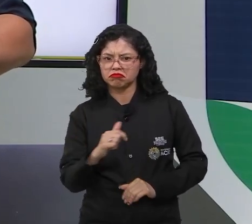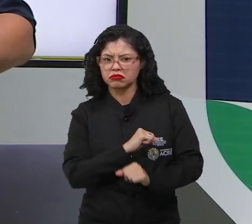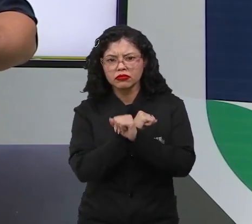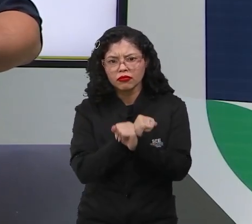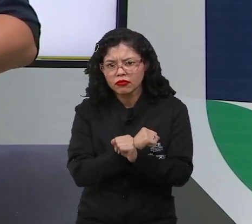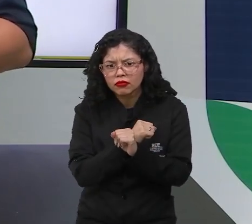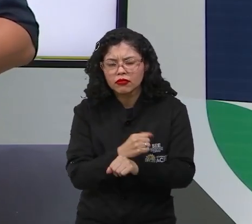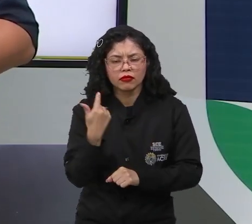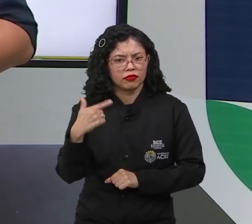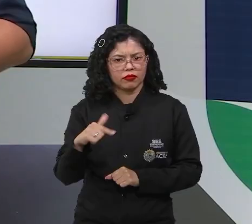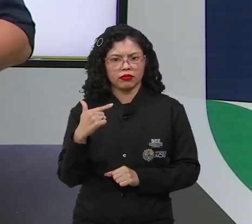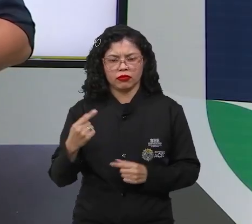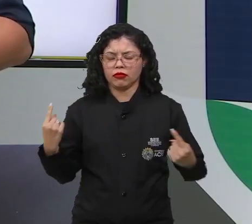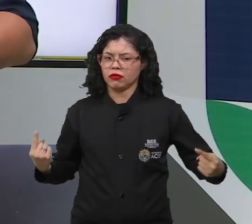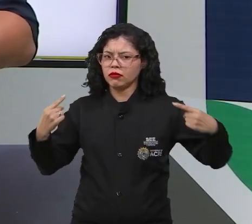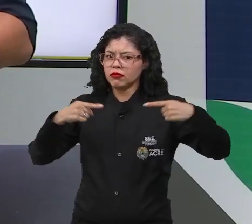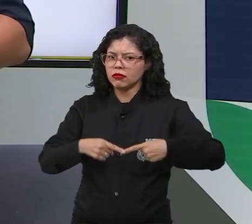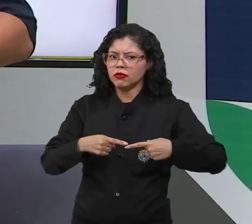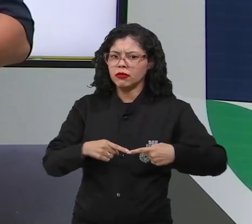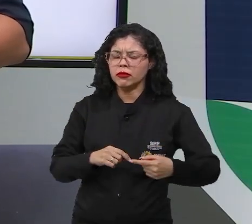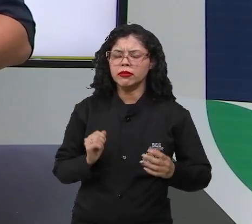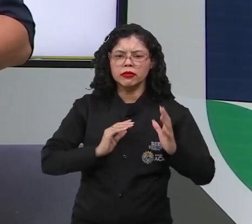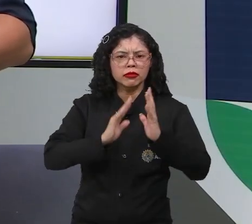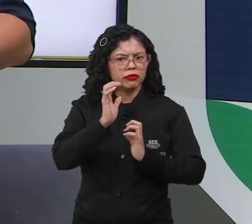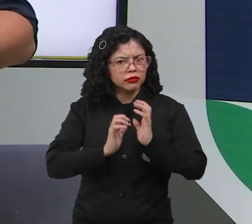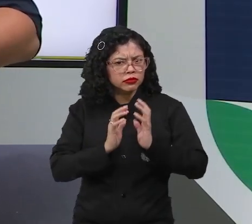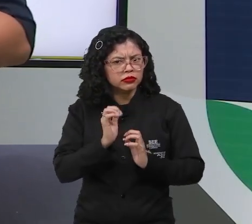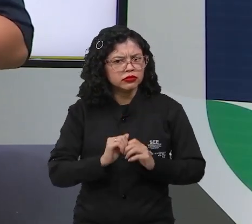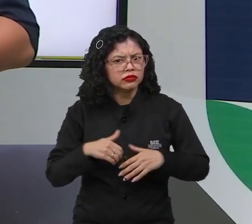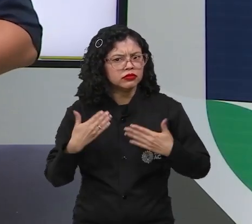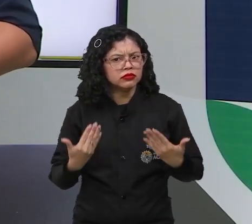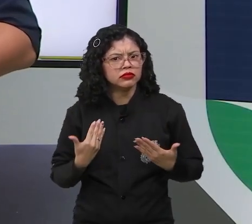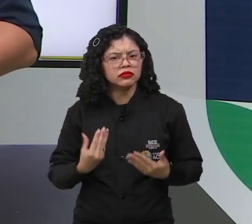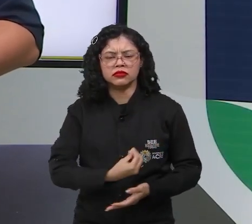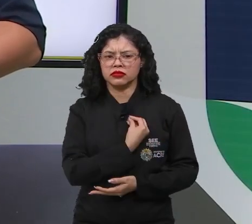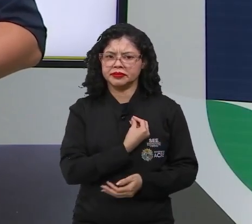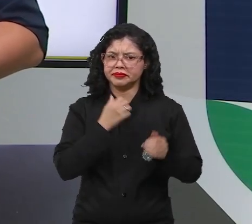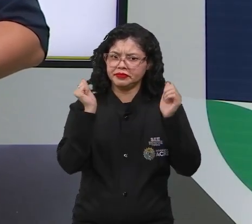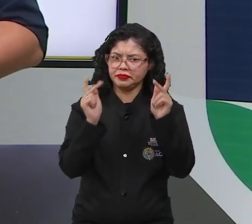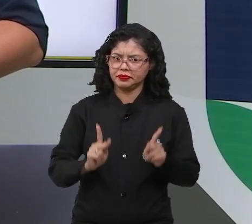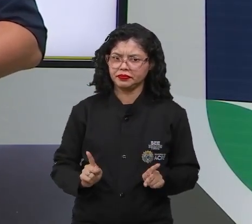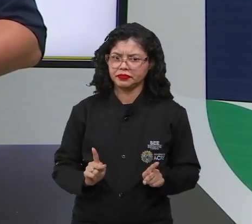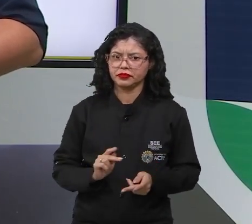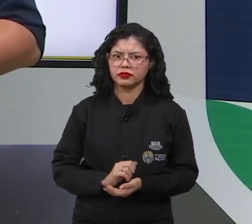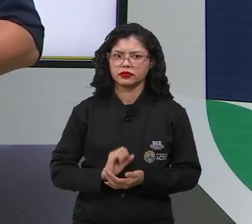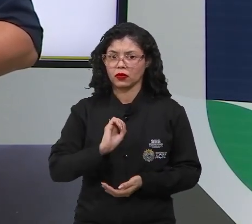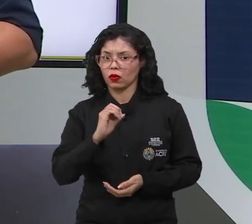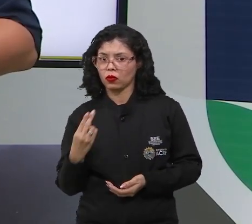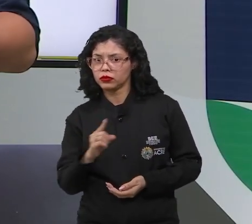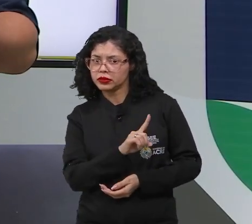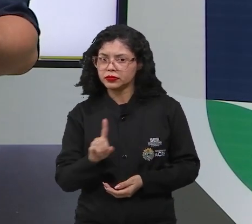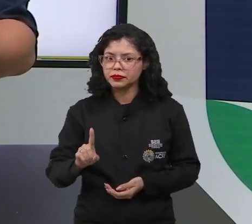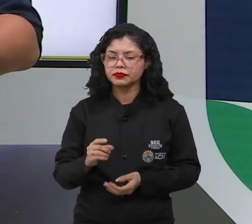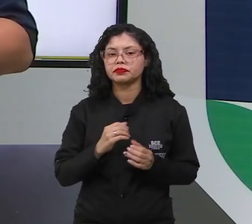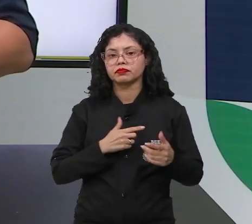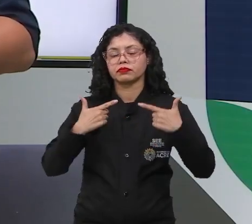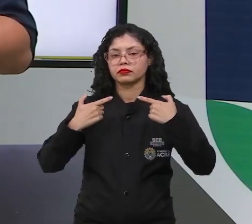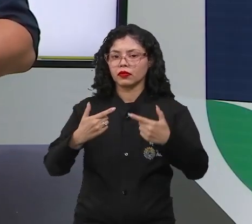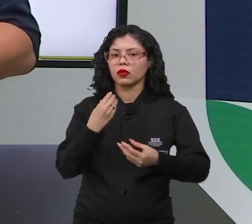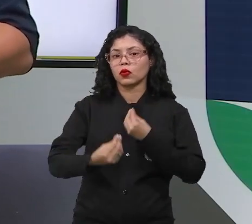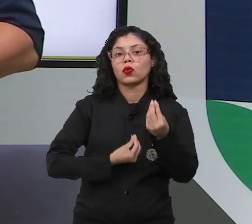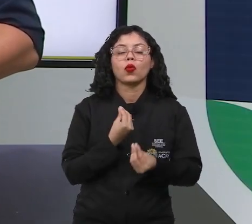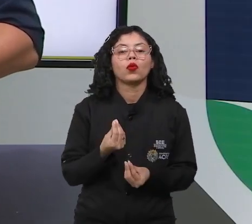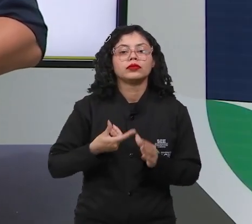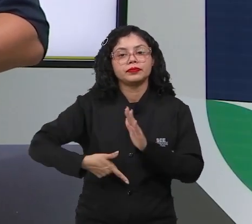escravidão? Não tinha rivalidades? Não tinha conflitos? Viviam todos em paz? Ou não viviam em paz, viviam em guerras? Como que é